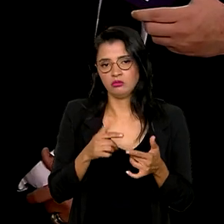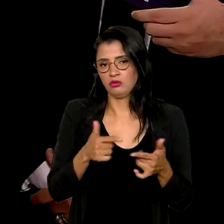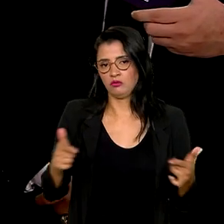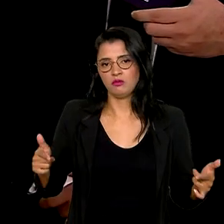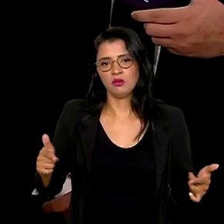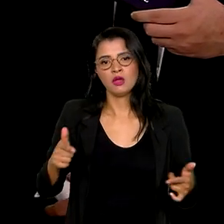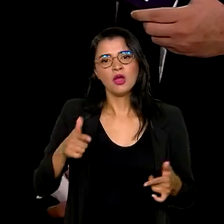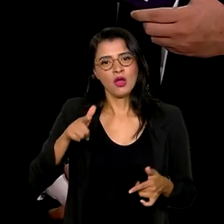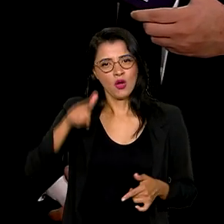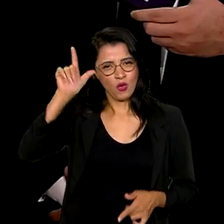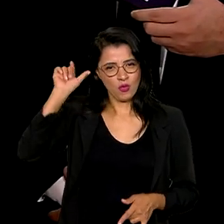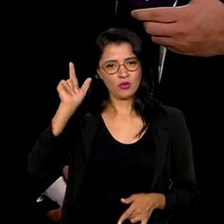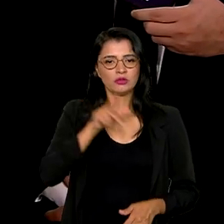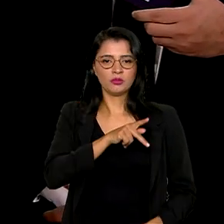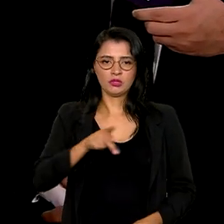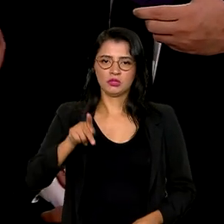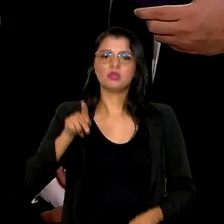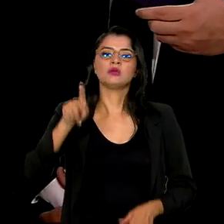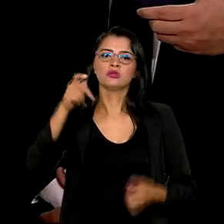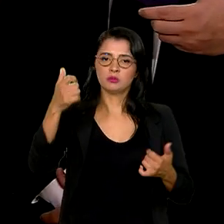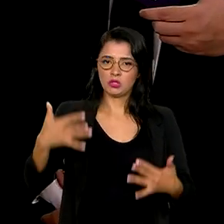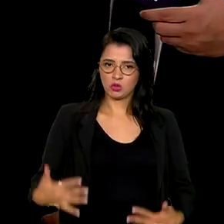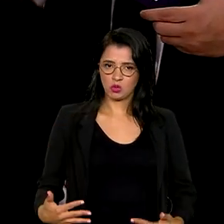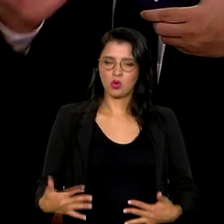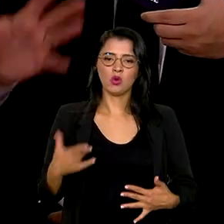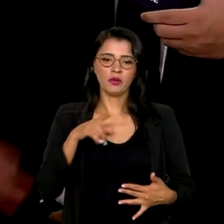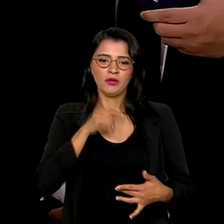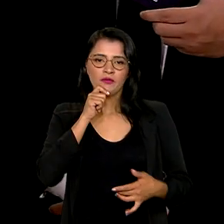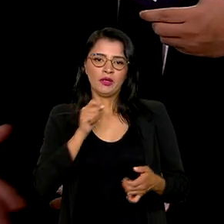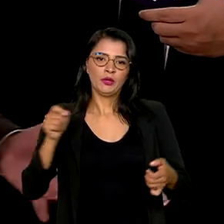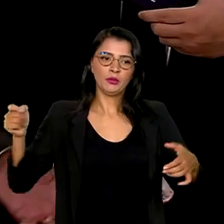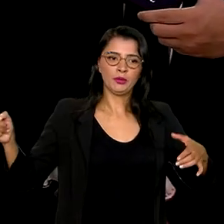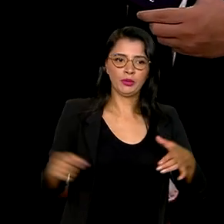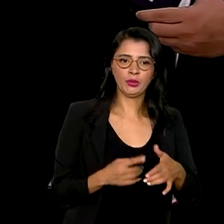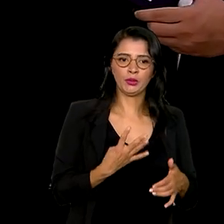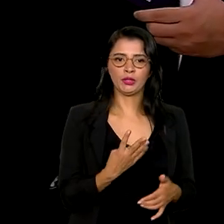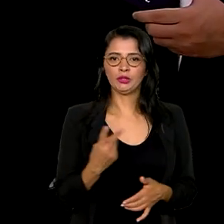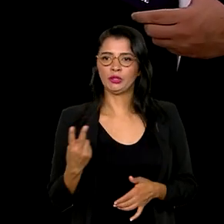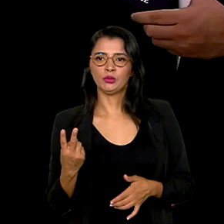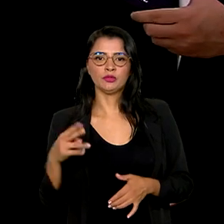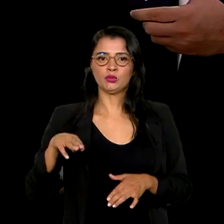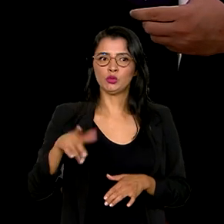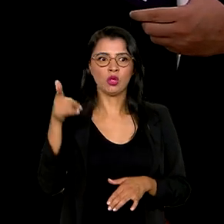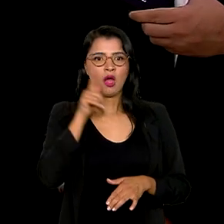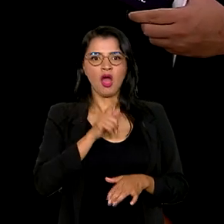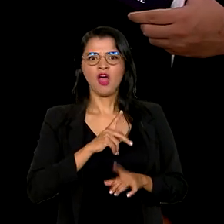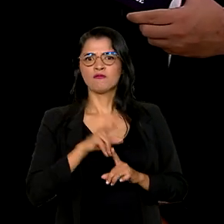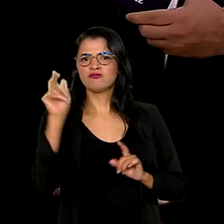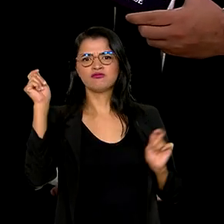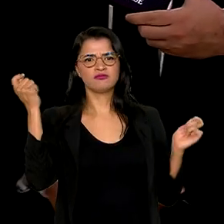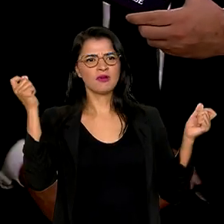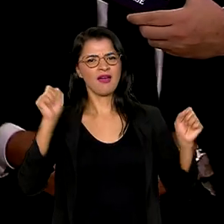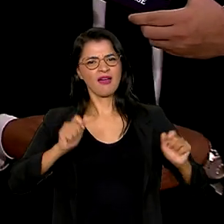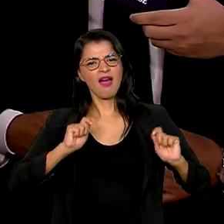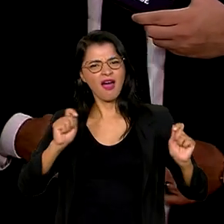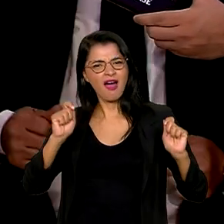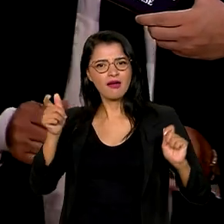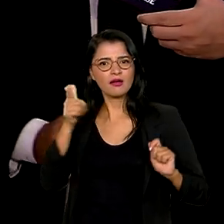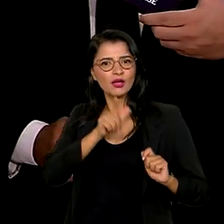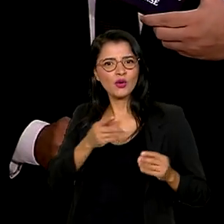Presidente comentou isso fez o gol aos 40 e tantos minutos e foi vitorioso para quem